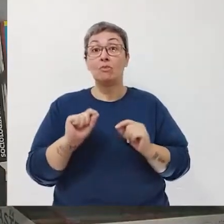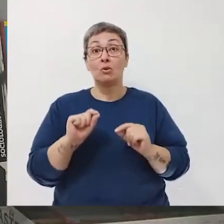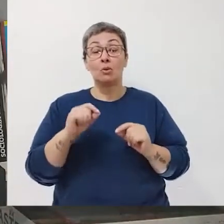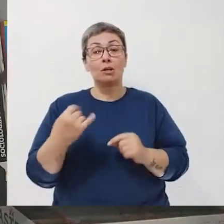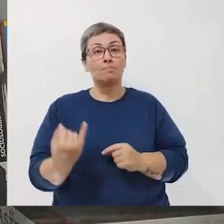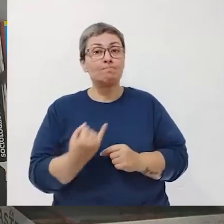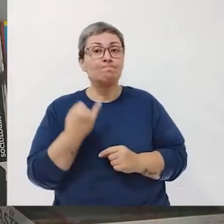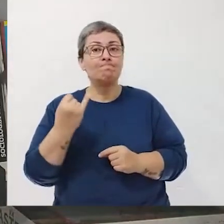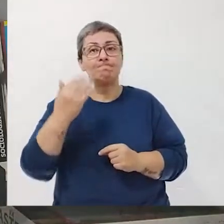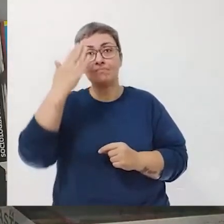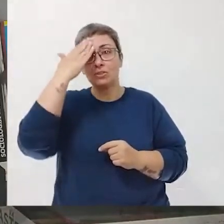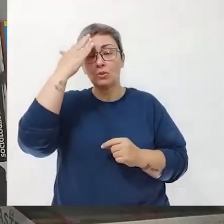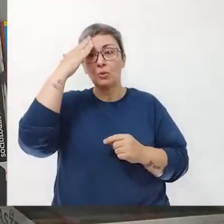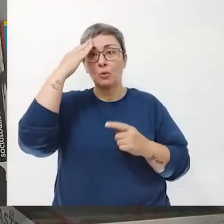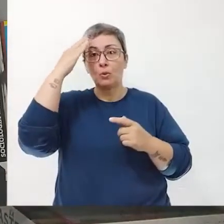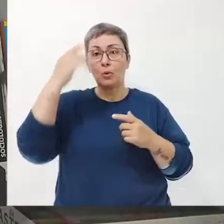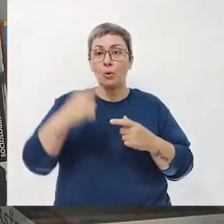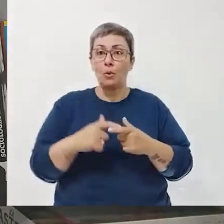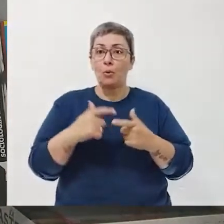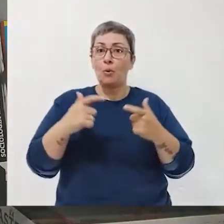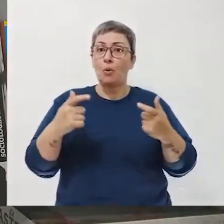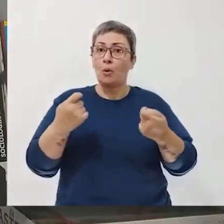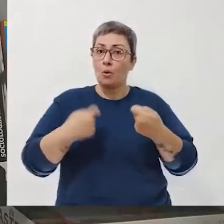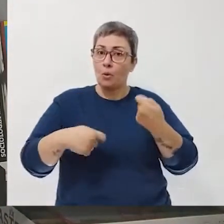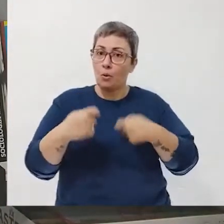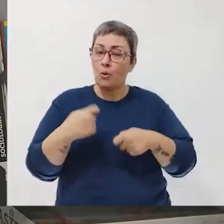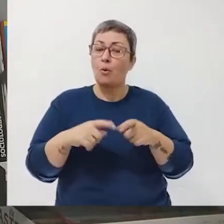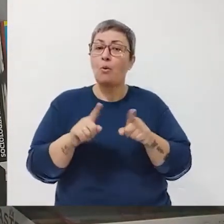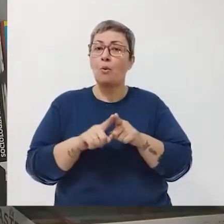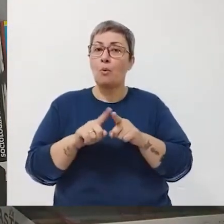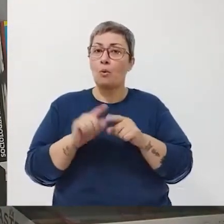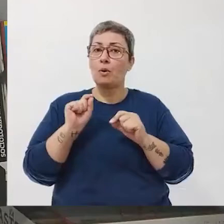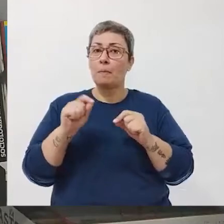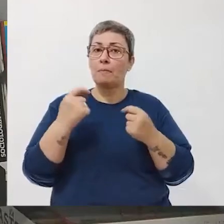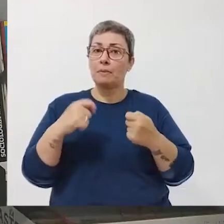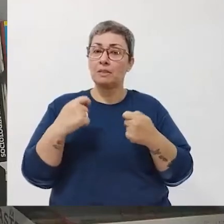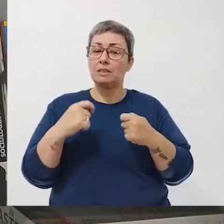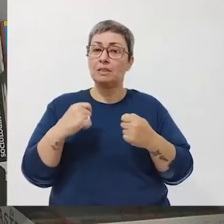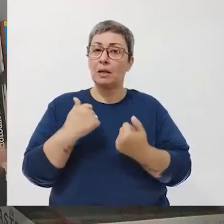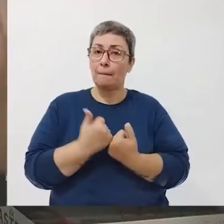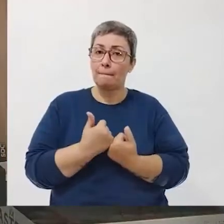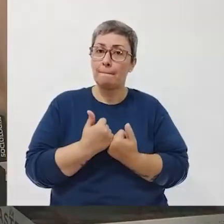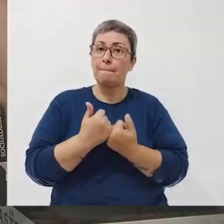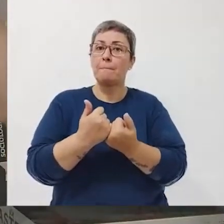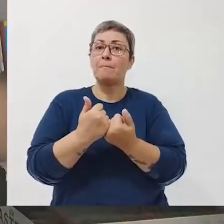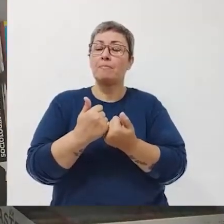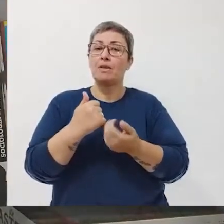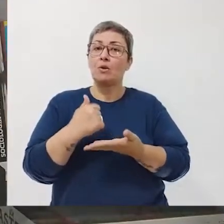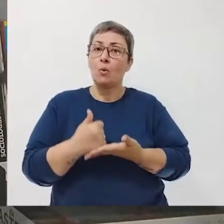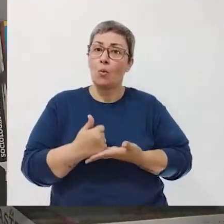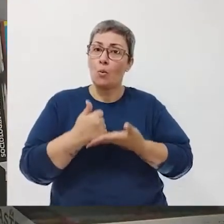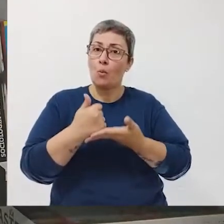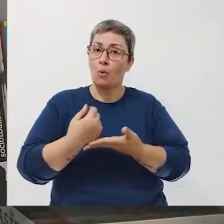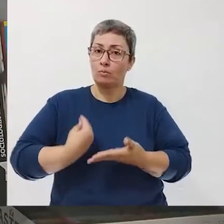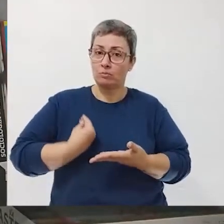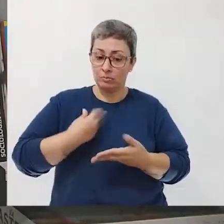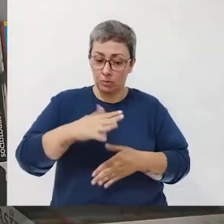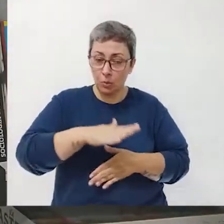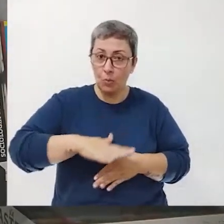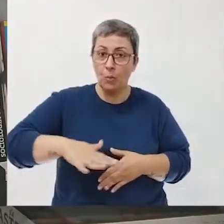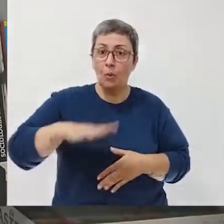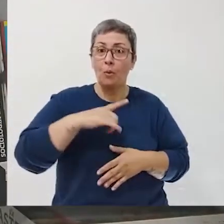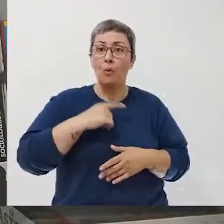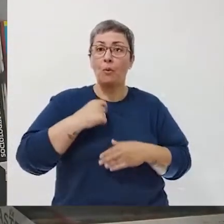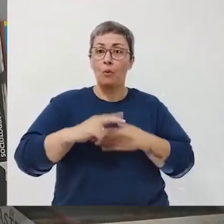é importante também saber que o crescimento econômico ele deve considerar a preservação do meio em que a gente vive para que